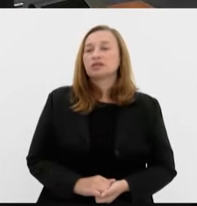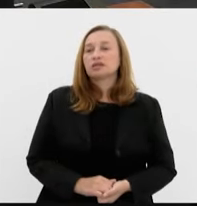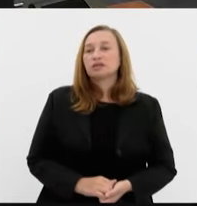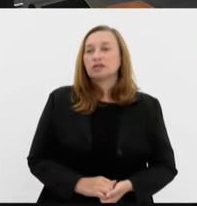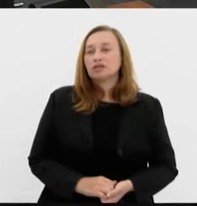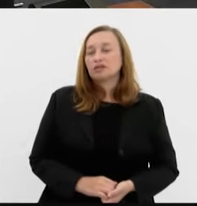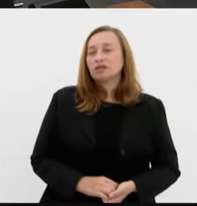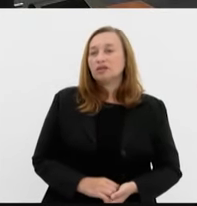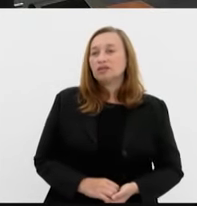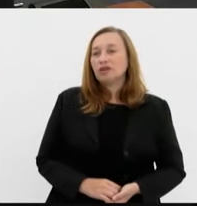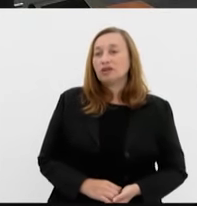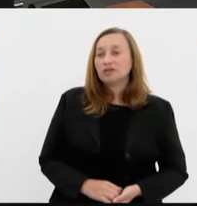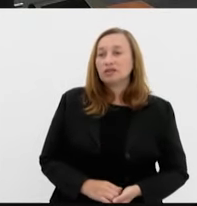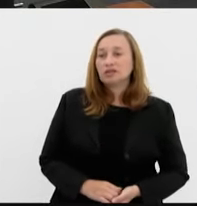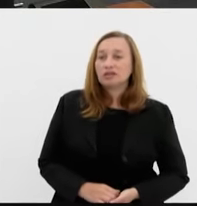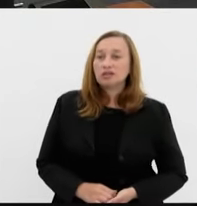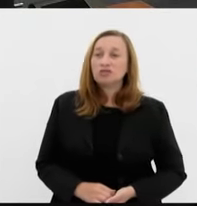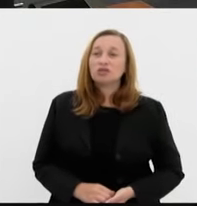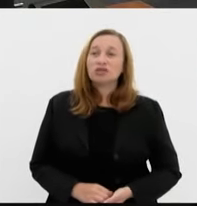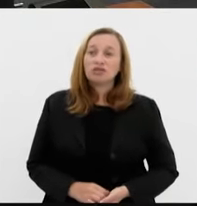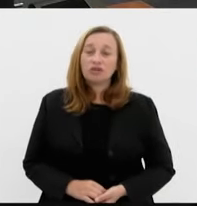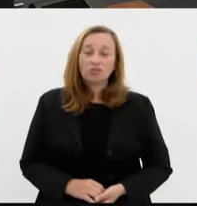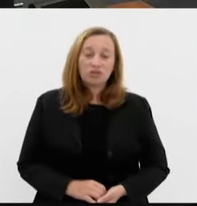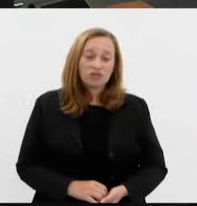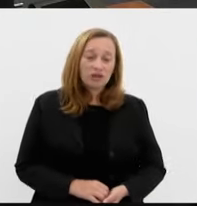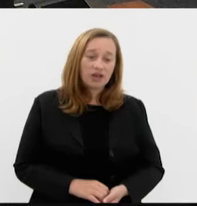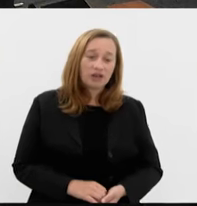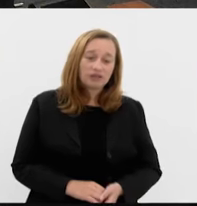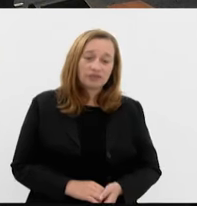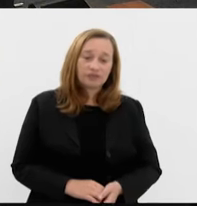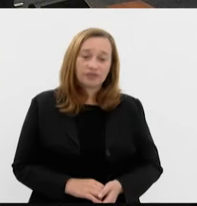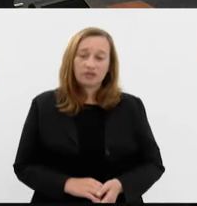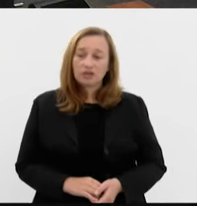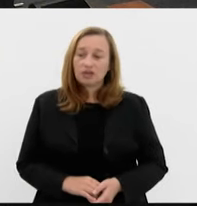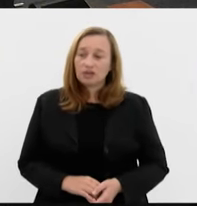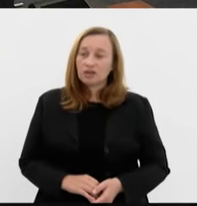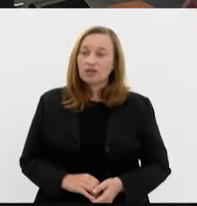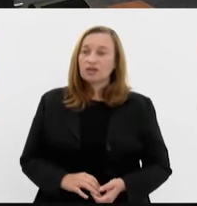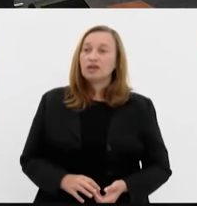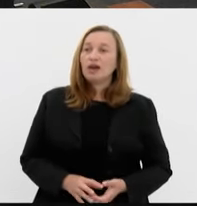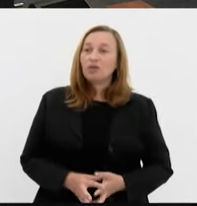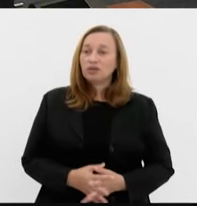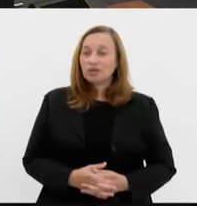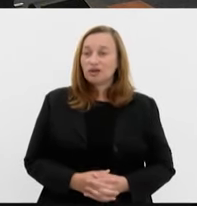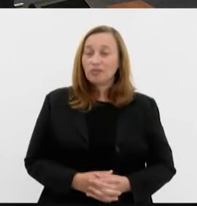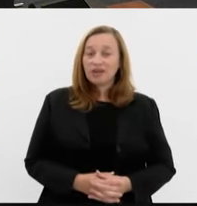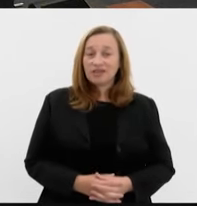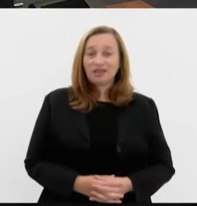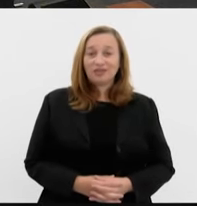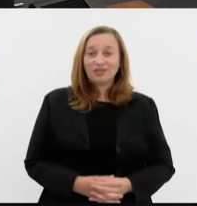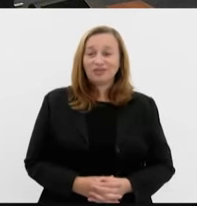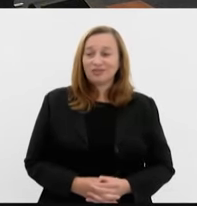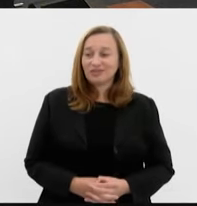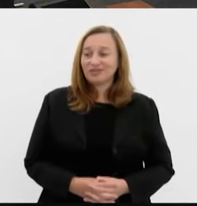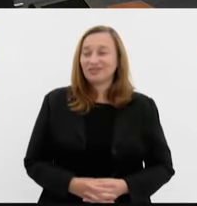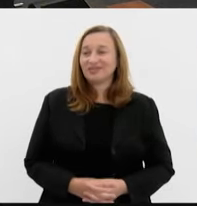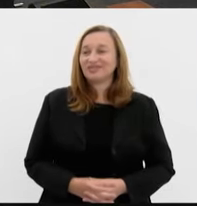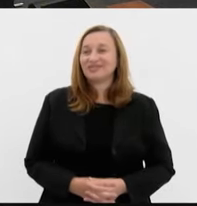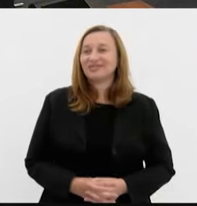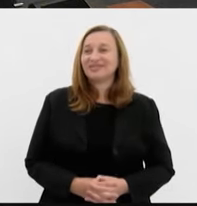aí Deputado vai falar não vou falar do meu projeto deixa eu falar do meu projeto vai ser o próximo